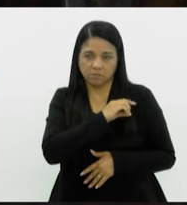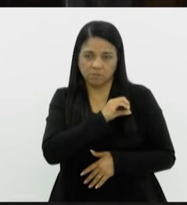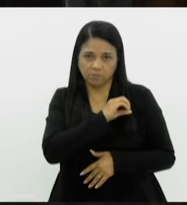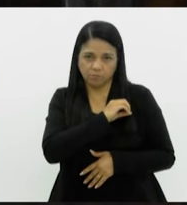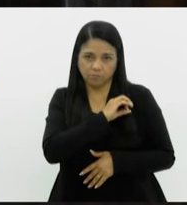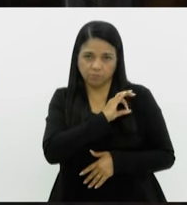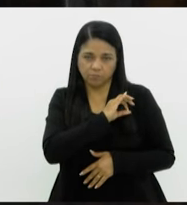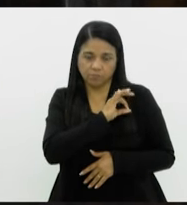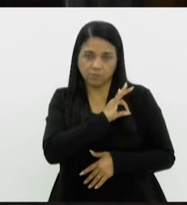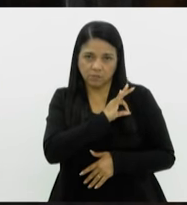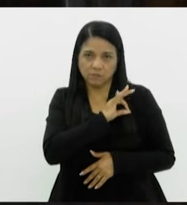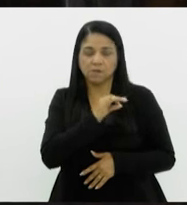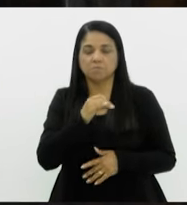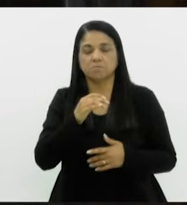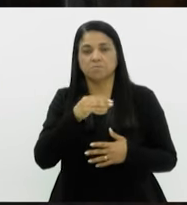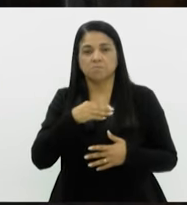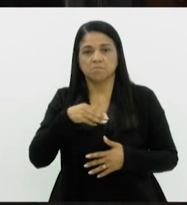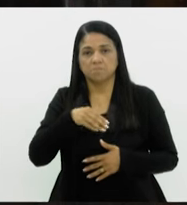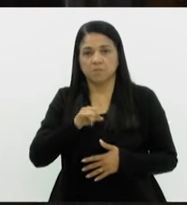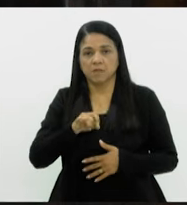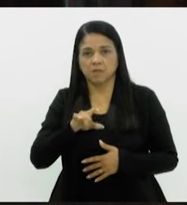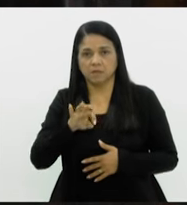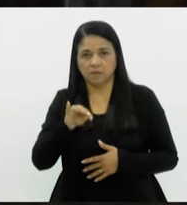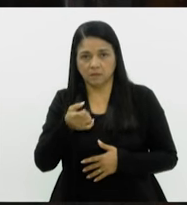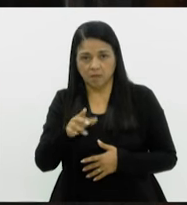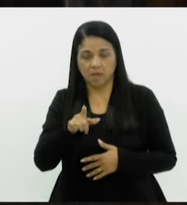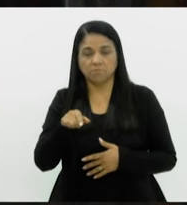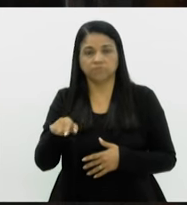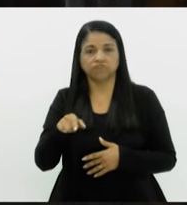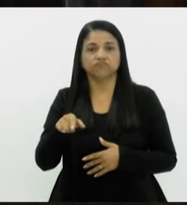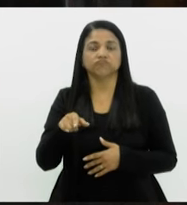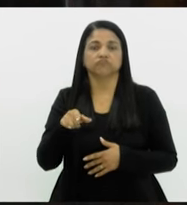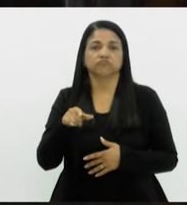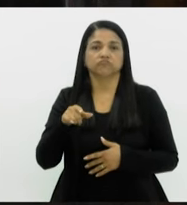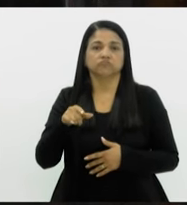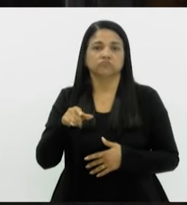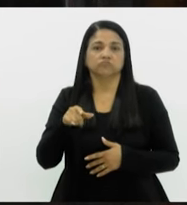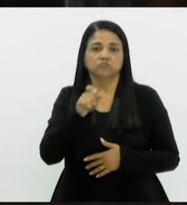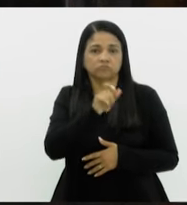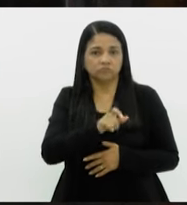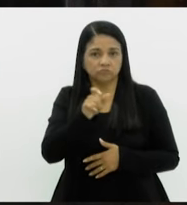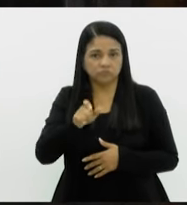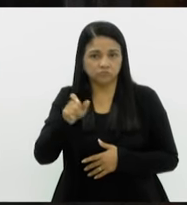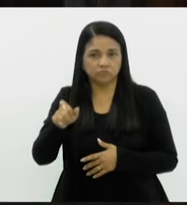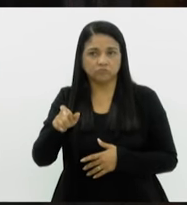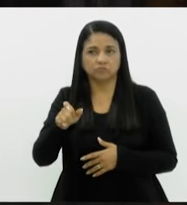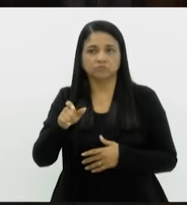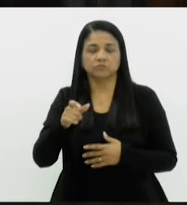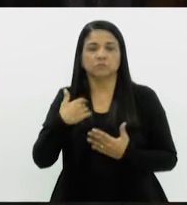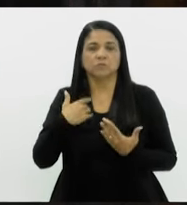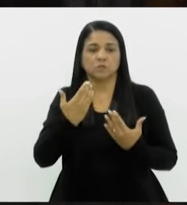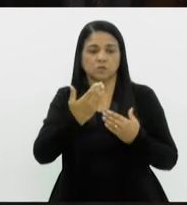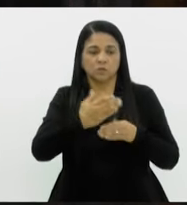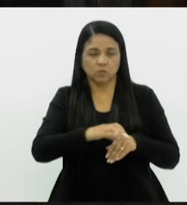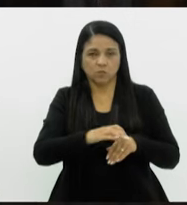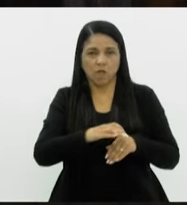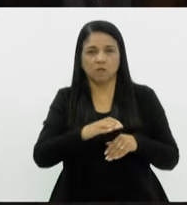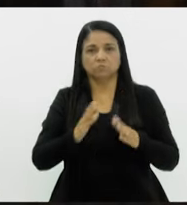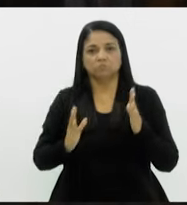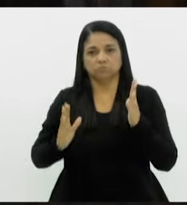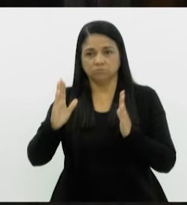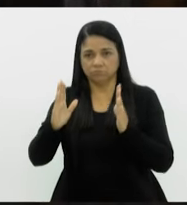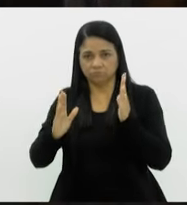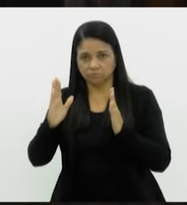esses oficiais que estão cumprindo ali uma carga provisória,